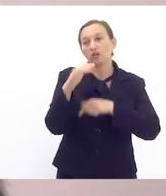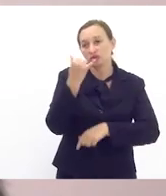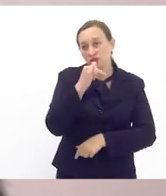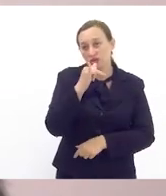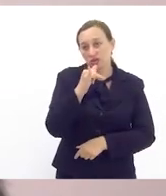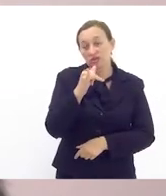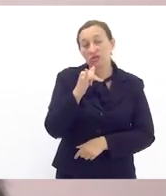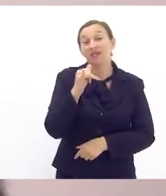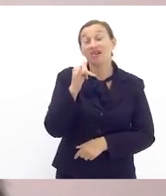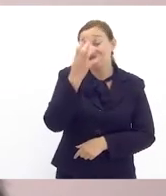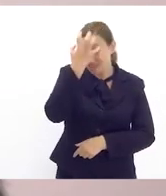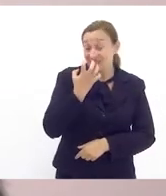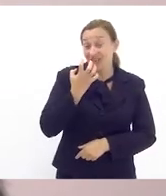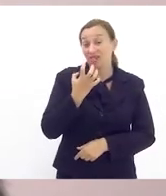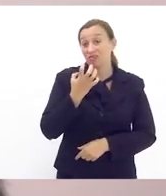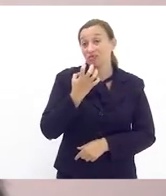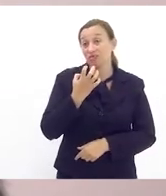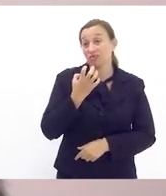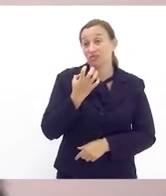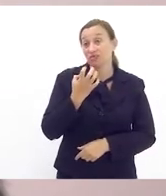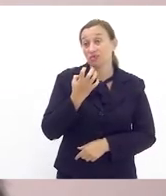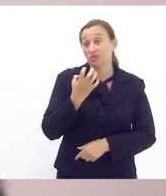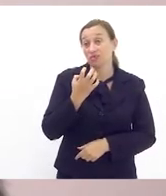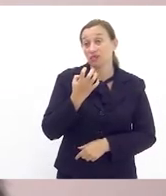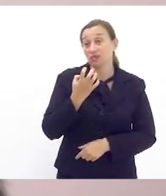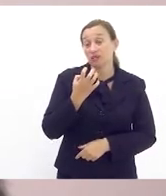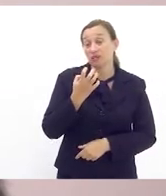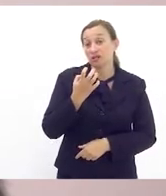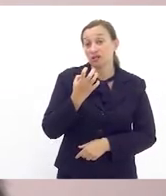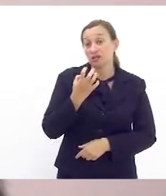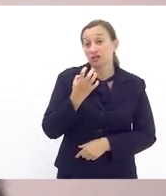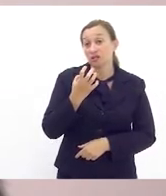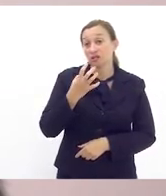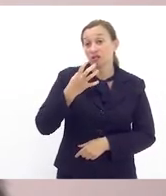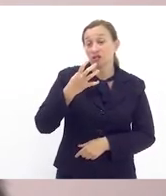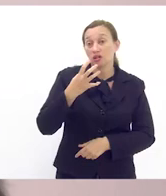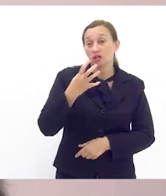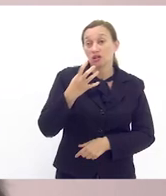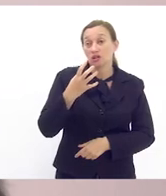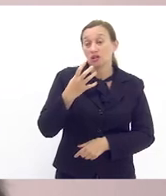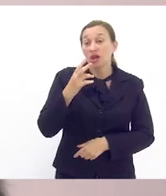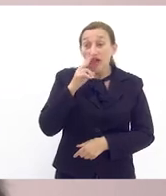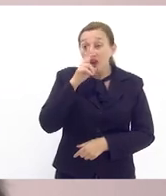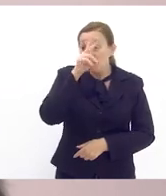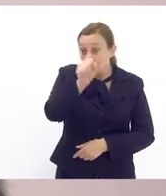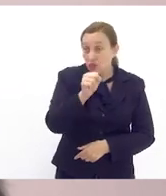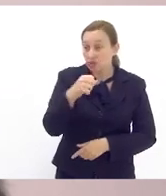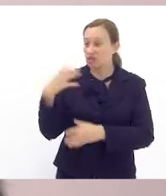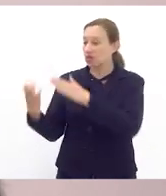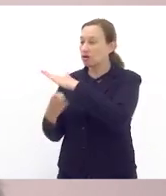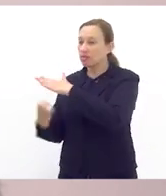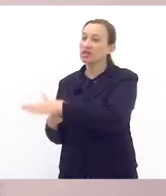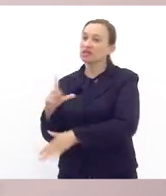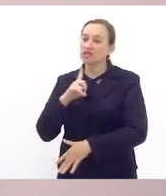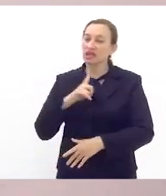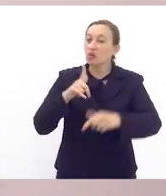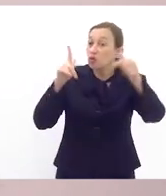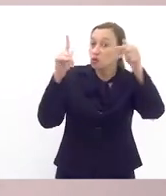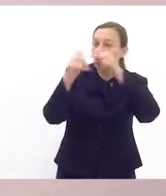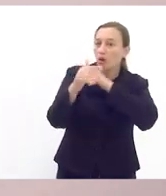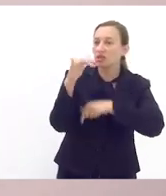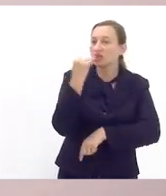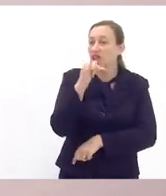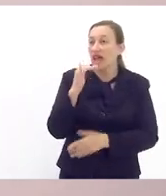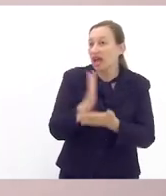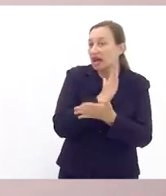é gravíssimo é a força máxima que uma concessionária tem quando ela corta a energia porque às